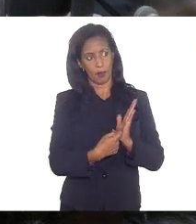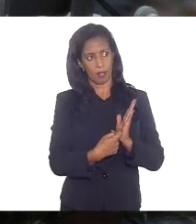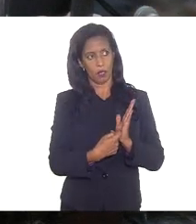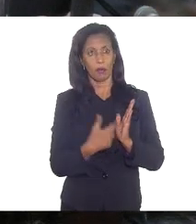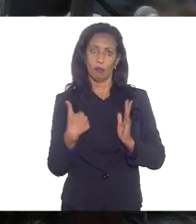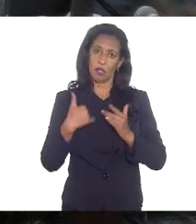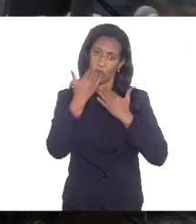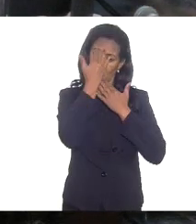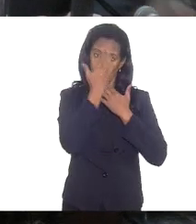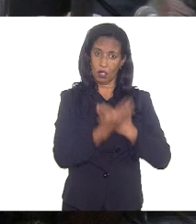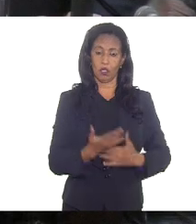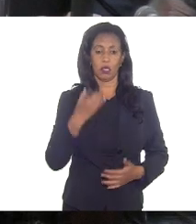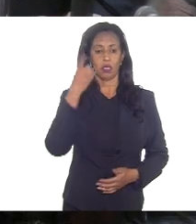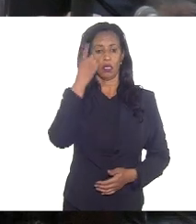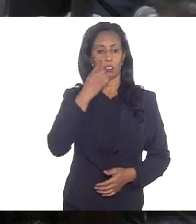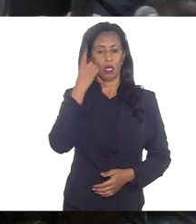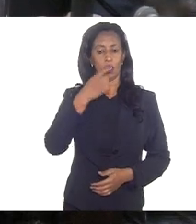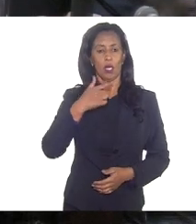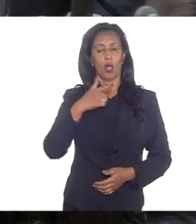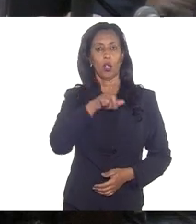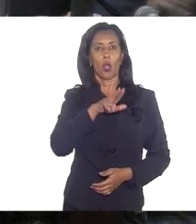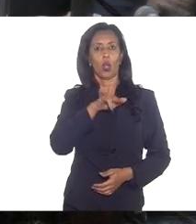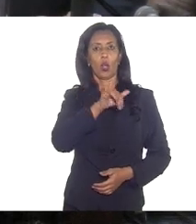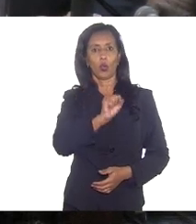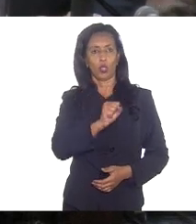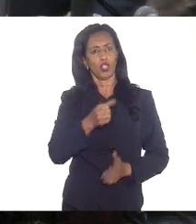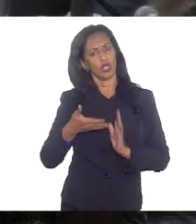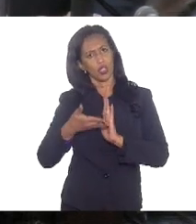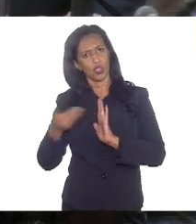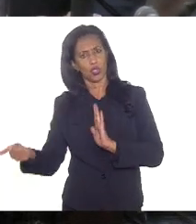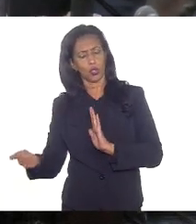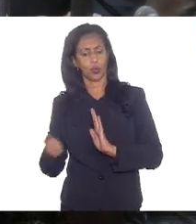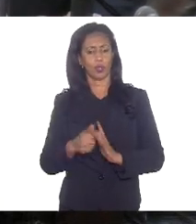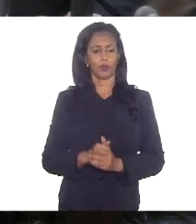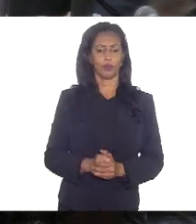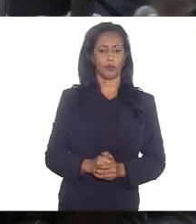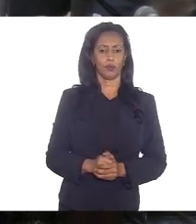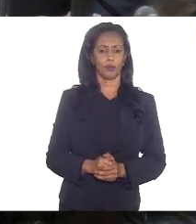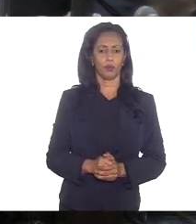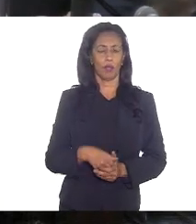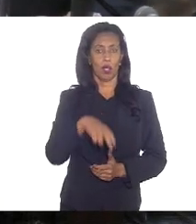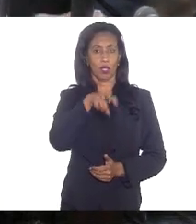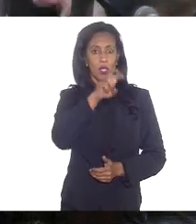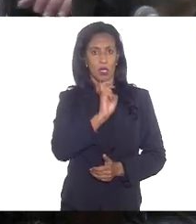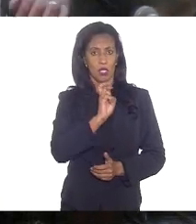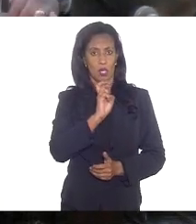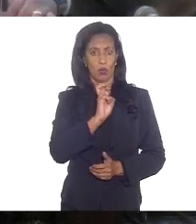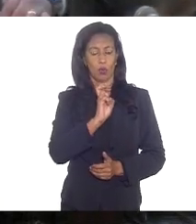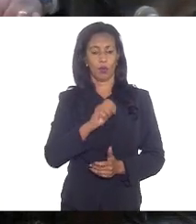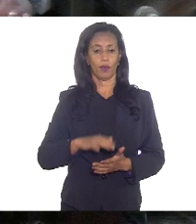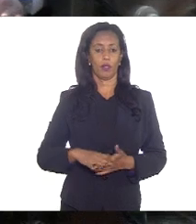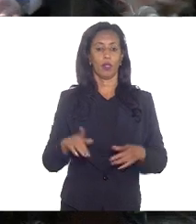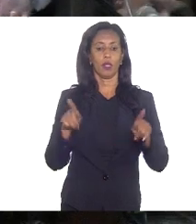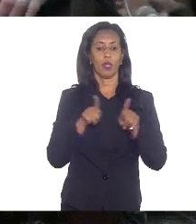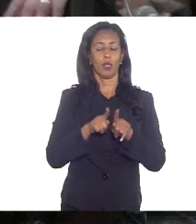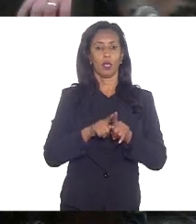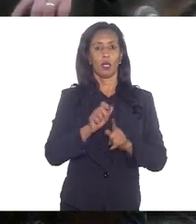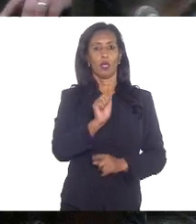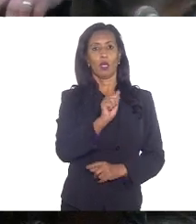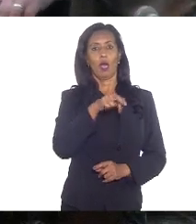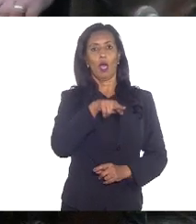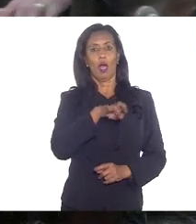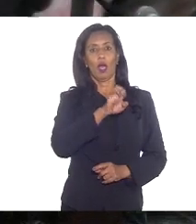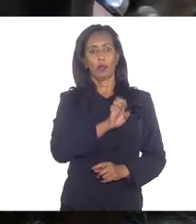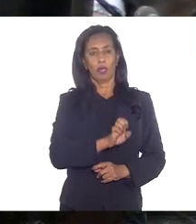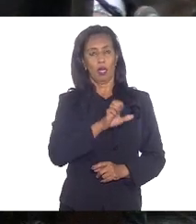agradecer aos deputados Luiz Martins, que retirou as suas 5 emendas, e também ao deputado André